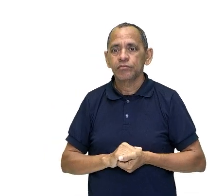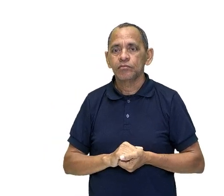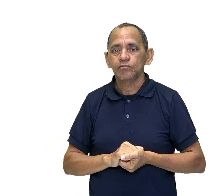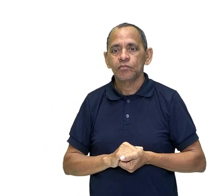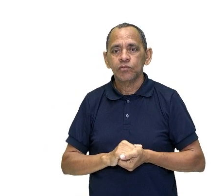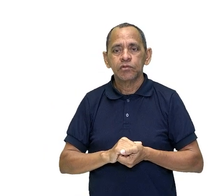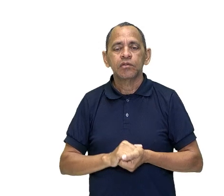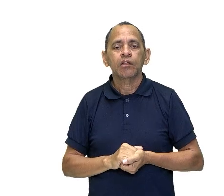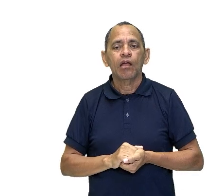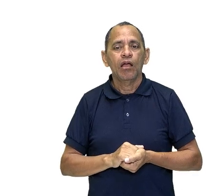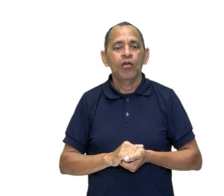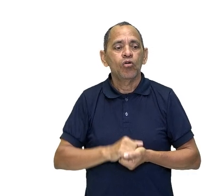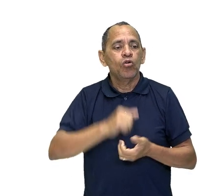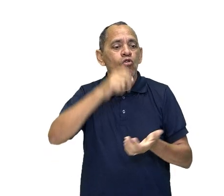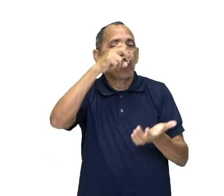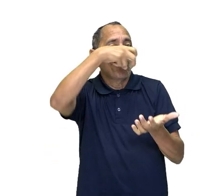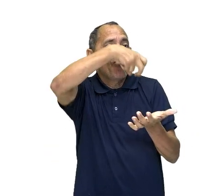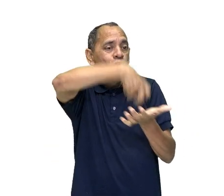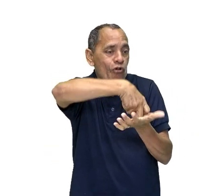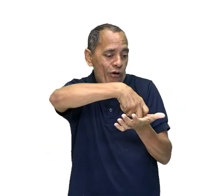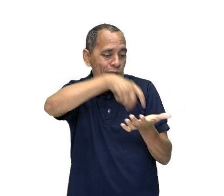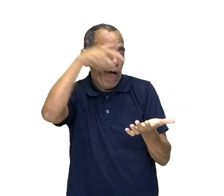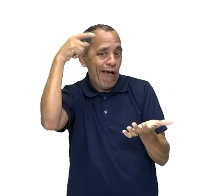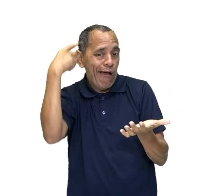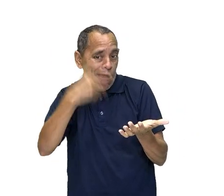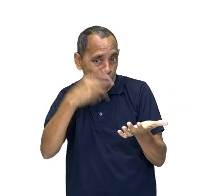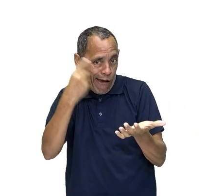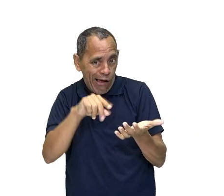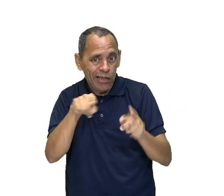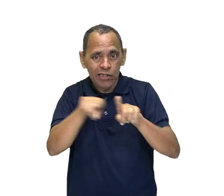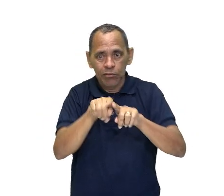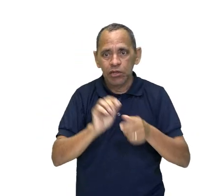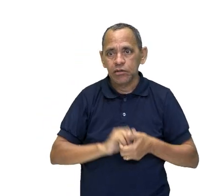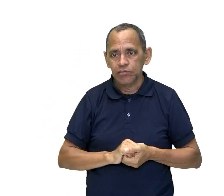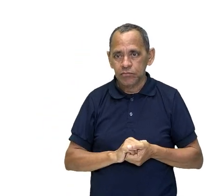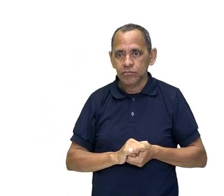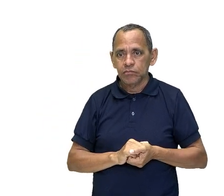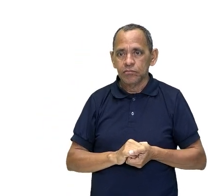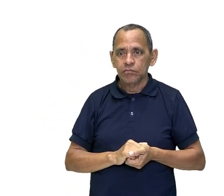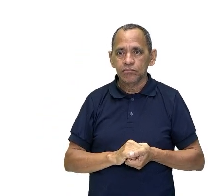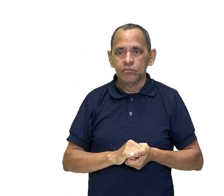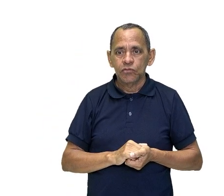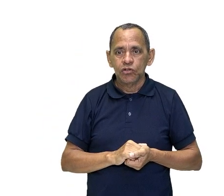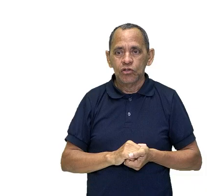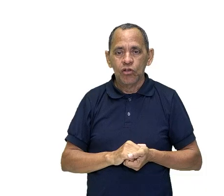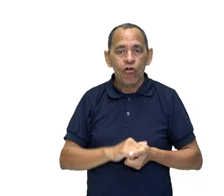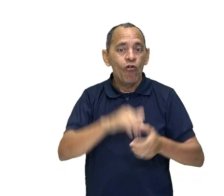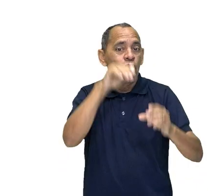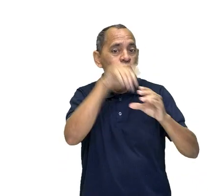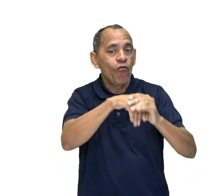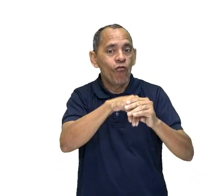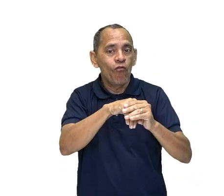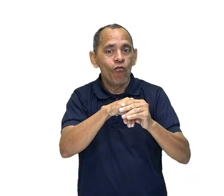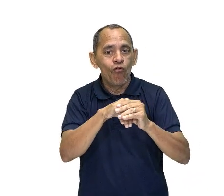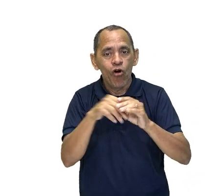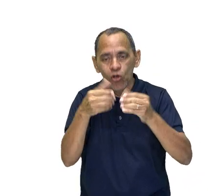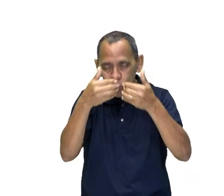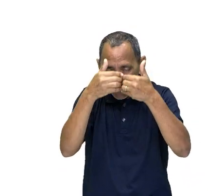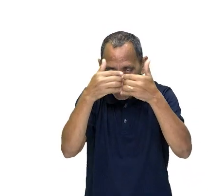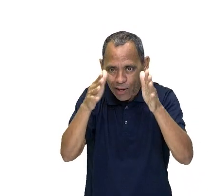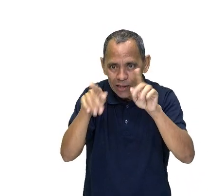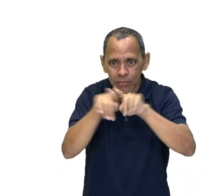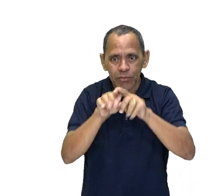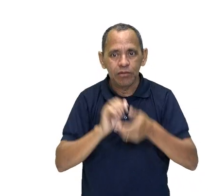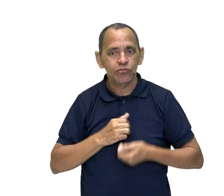submissos. Vamos adiante. Nessa época, o voto não era secreto. E os coronéis garantiam o sucesso dos